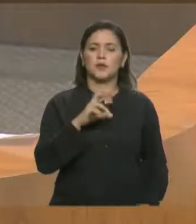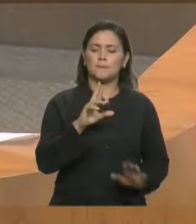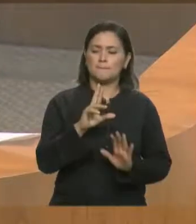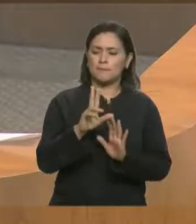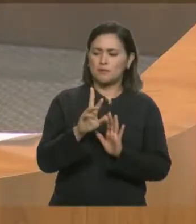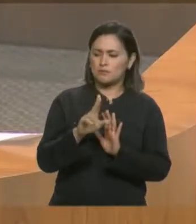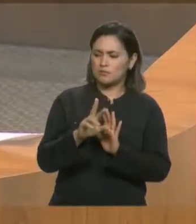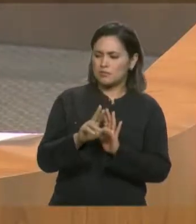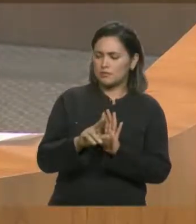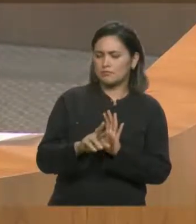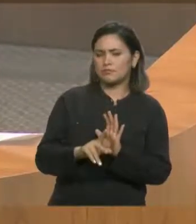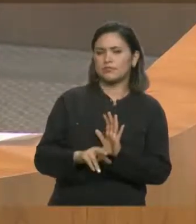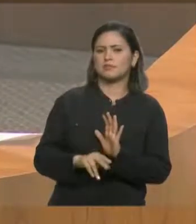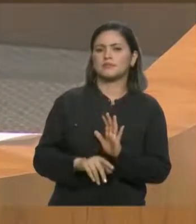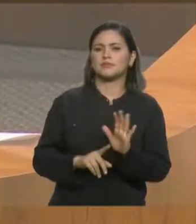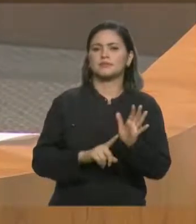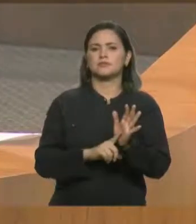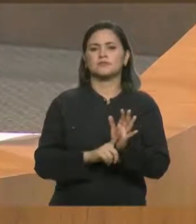números, e aí